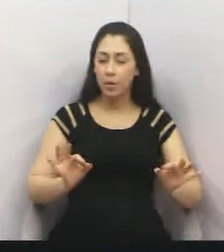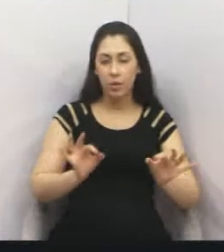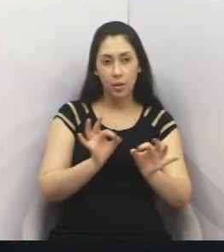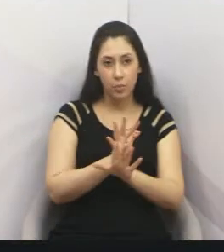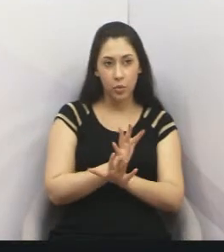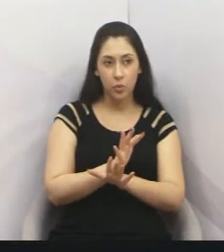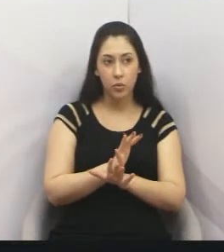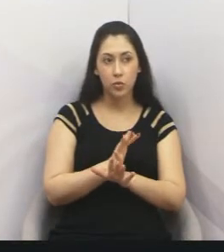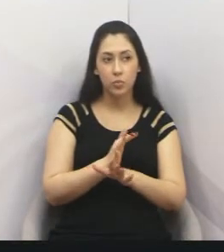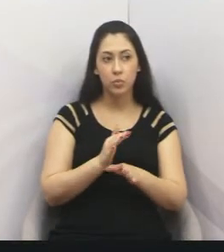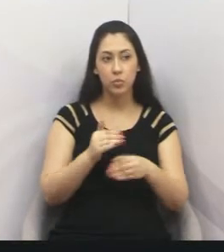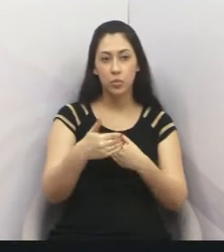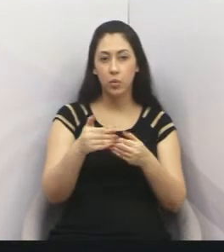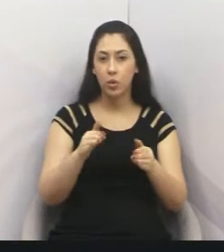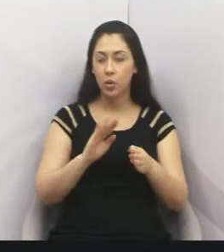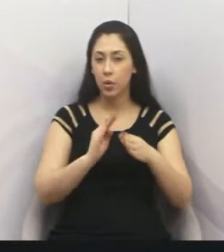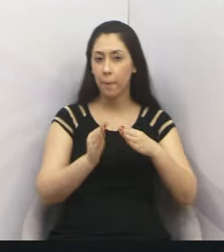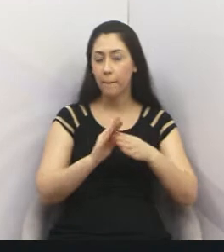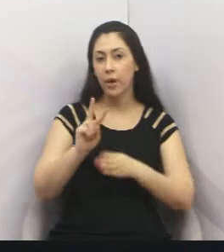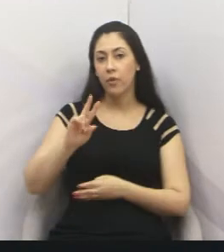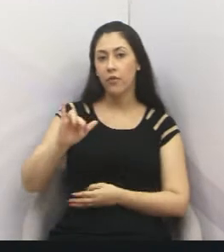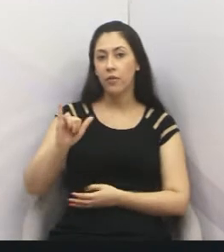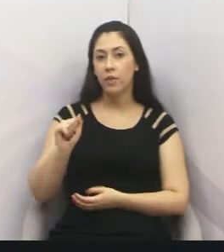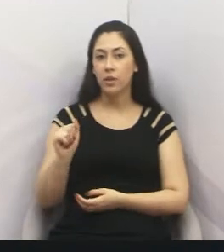Encerramos do Vila Garcia, né?